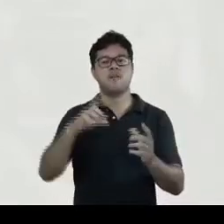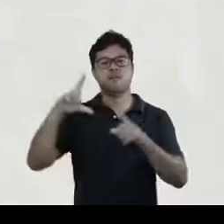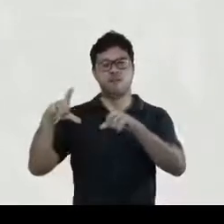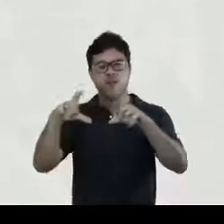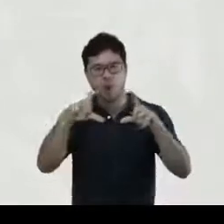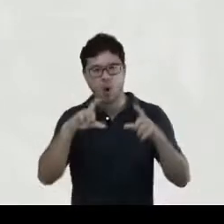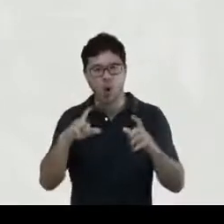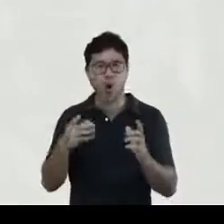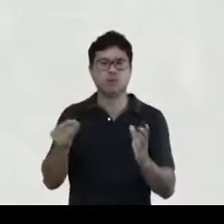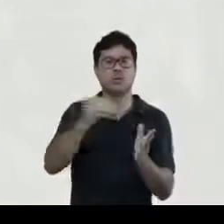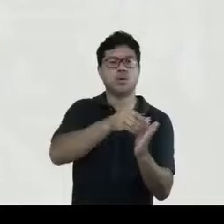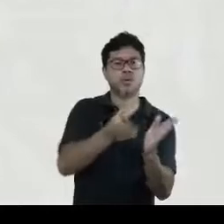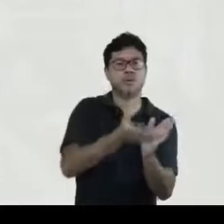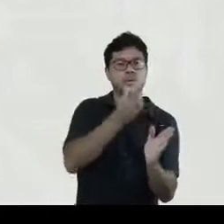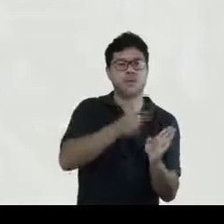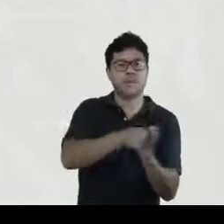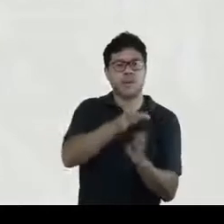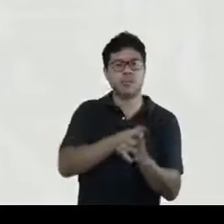Então,